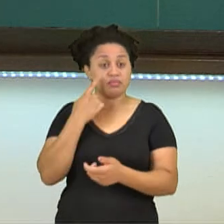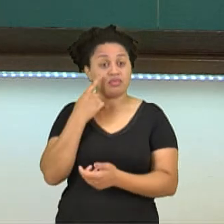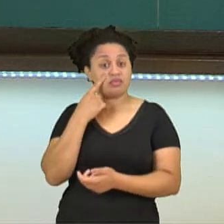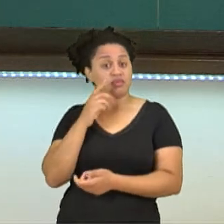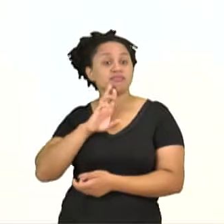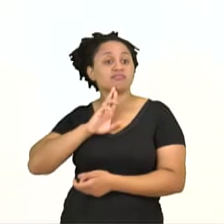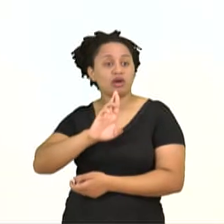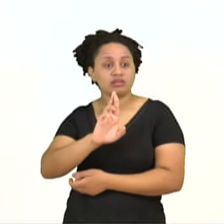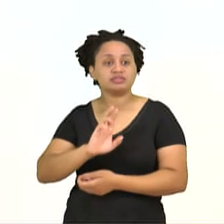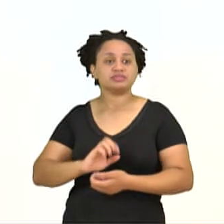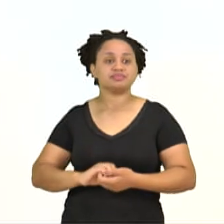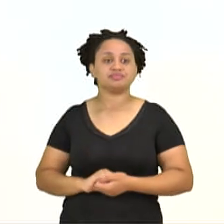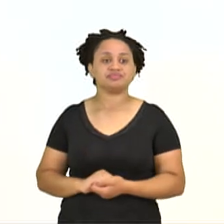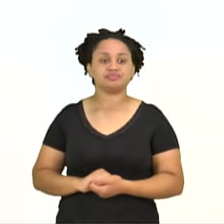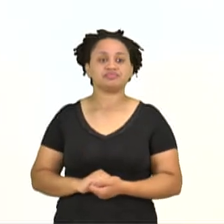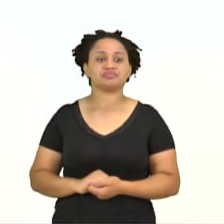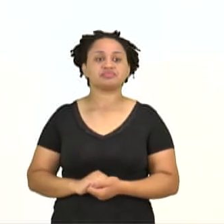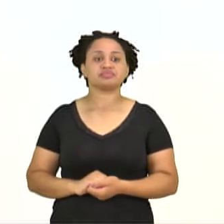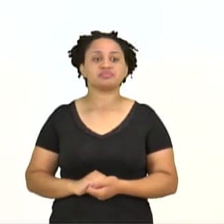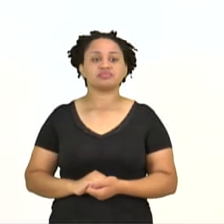resposta?